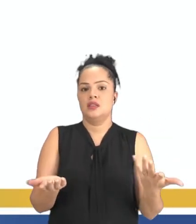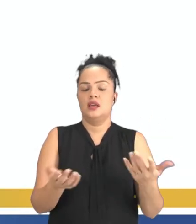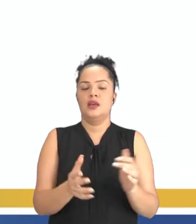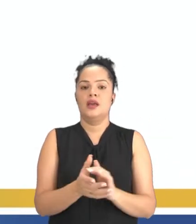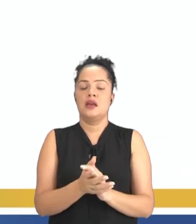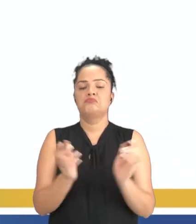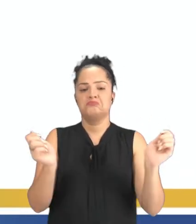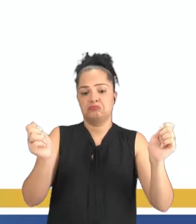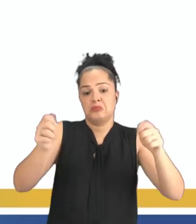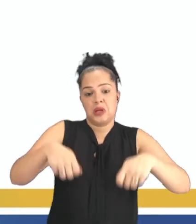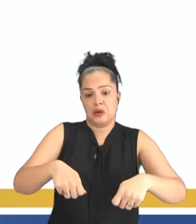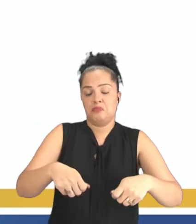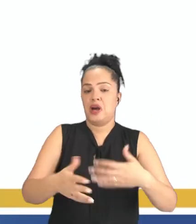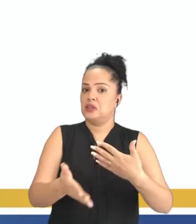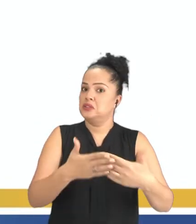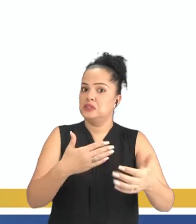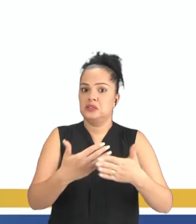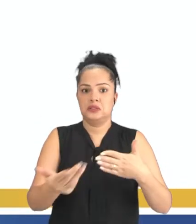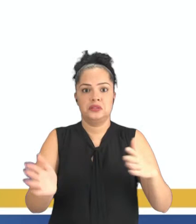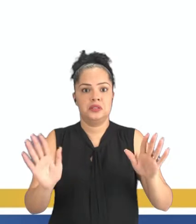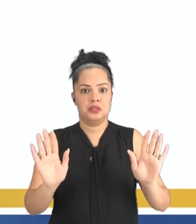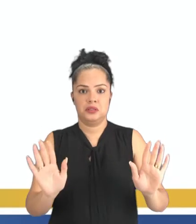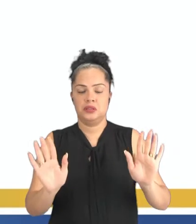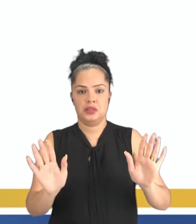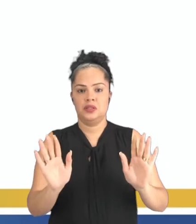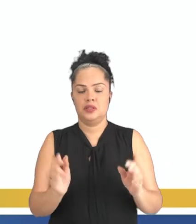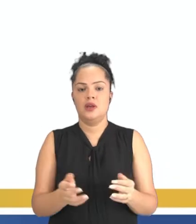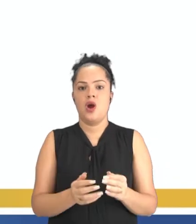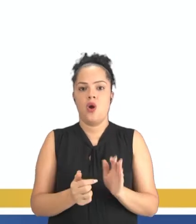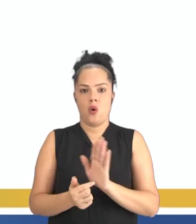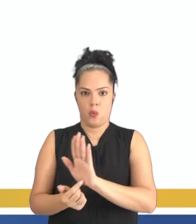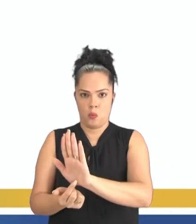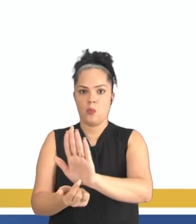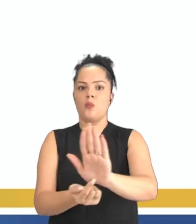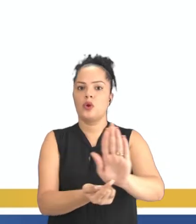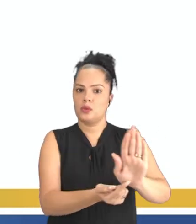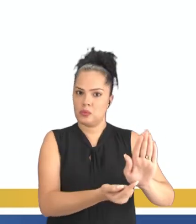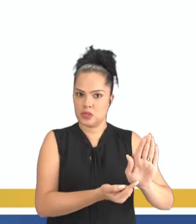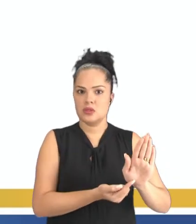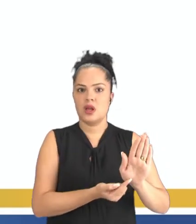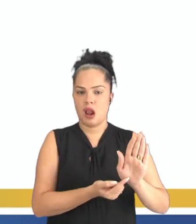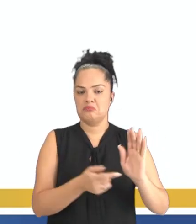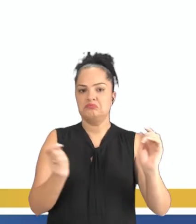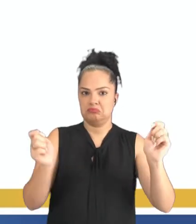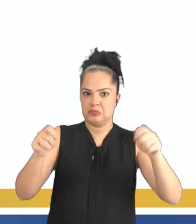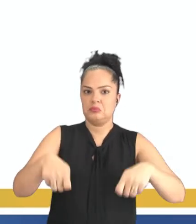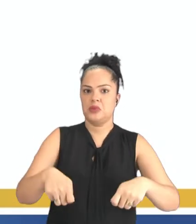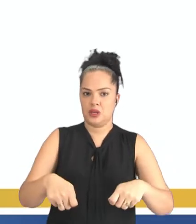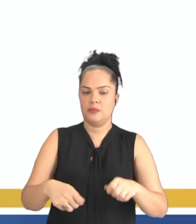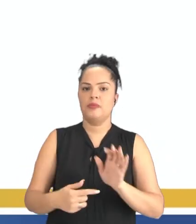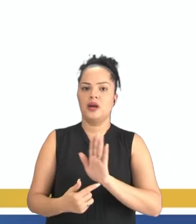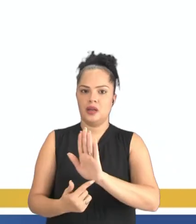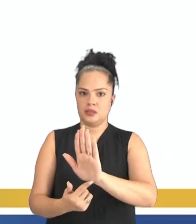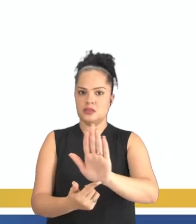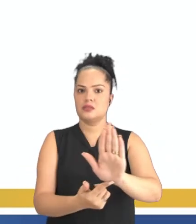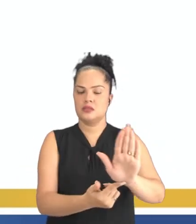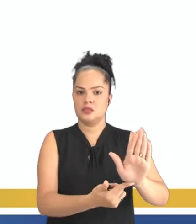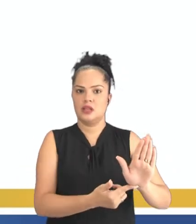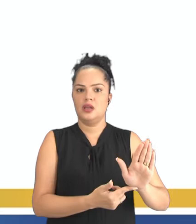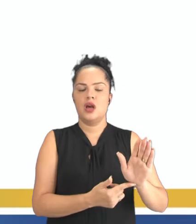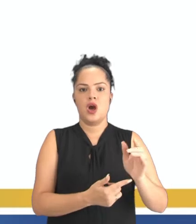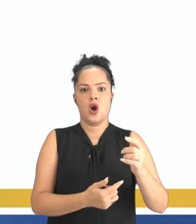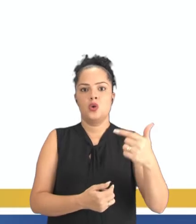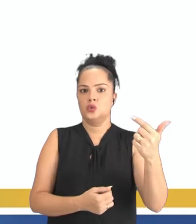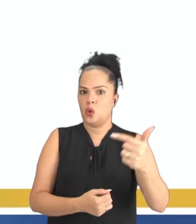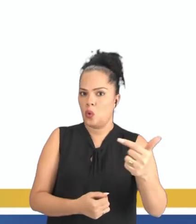que pode acontecer, eu defino como ponto amostral. São as minhas possibilidades, né, de resultado. Então, 2 é um